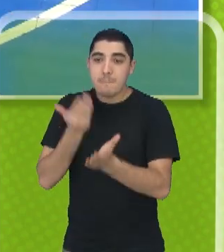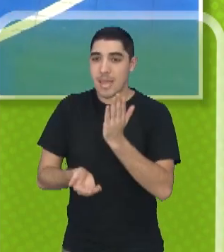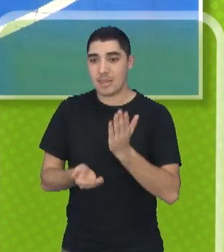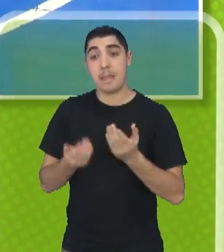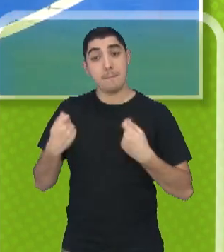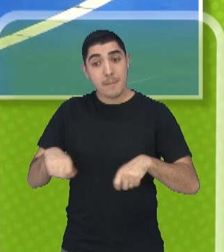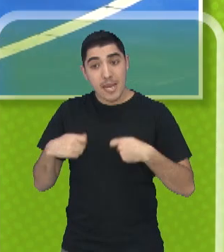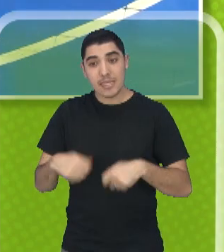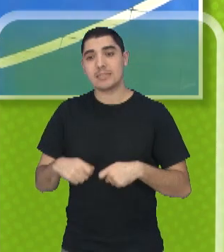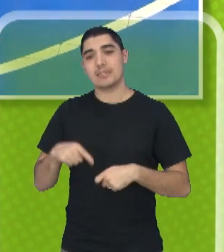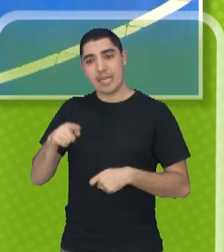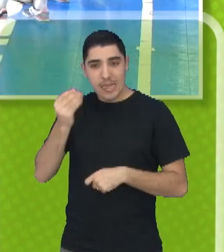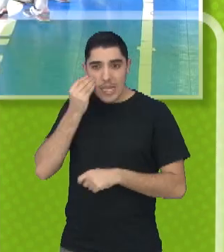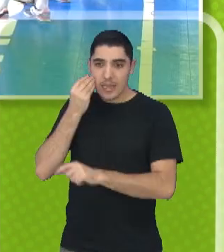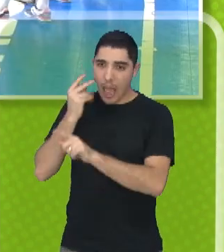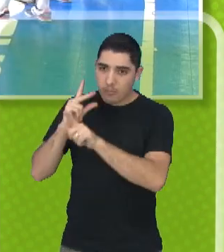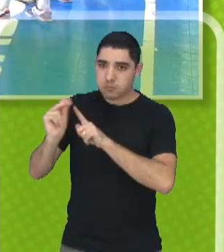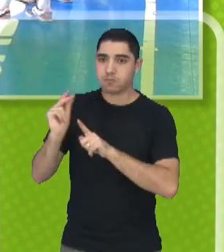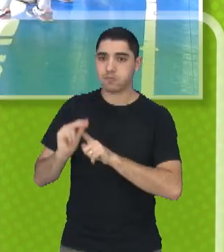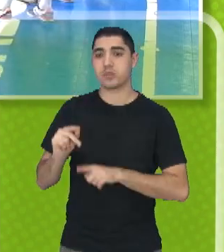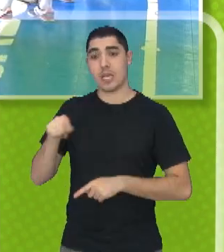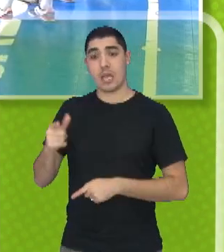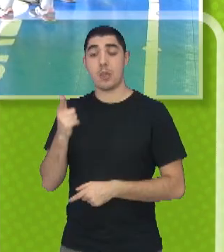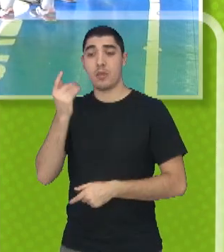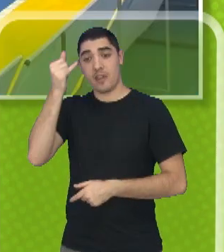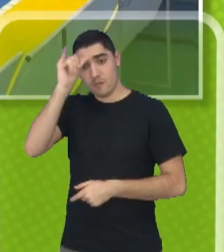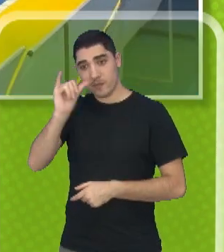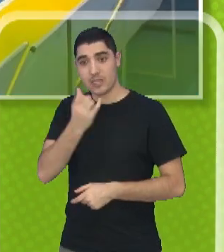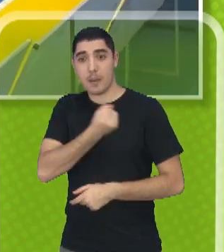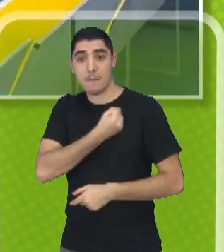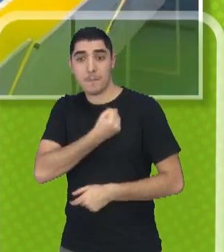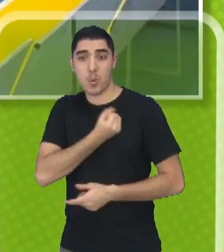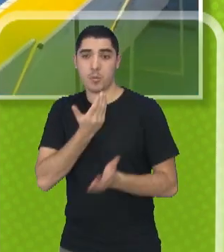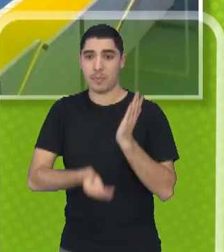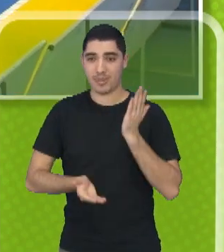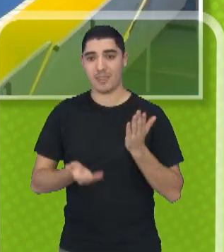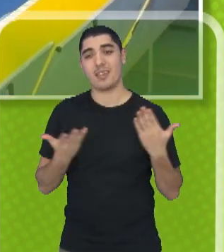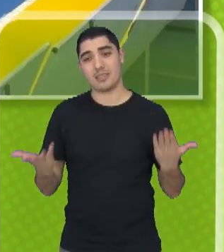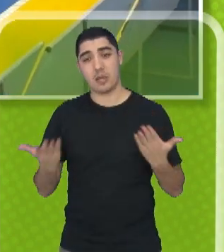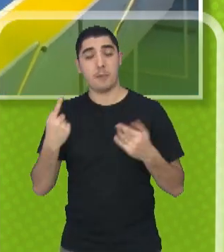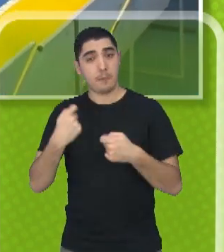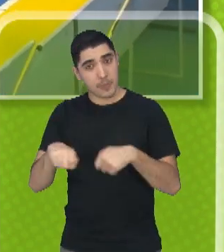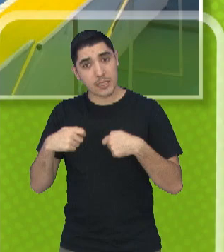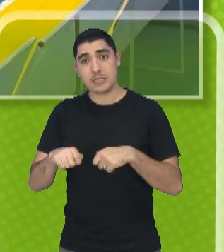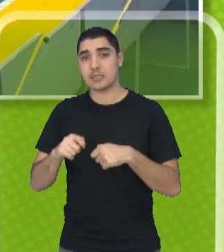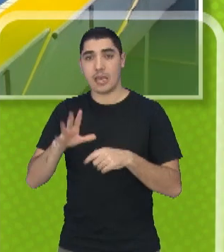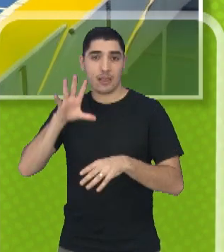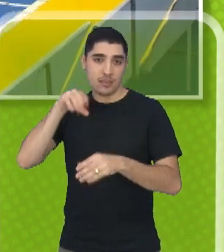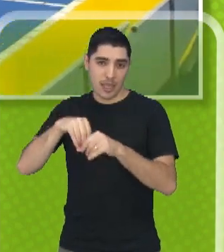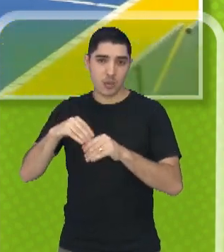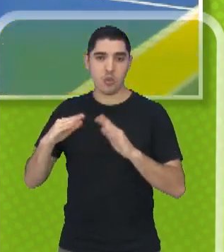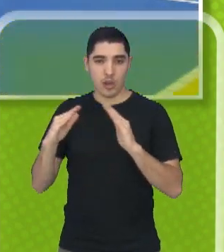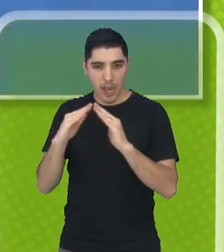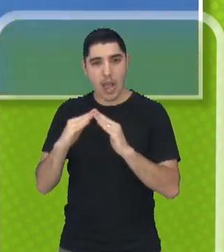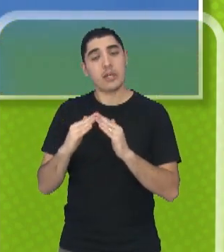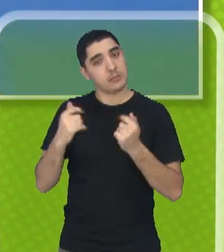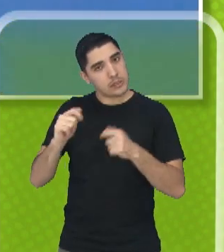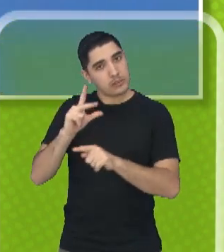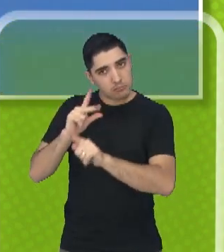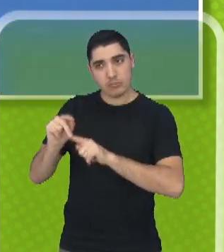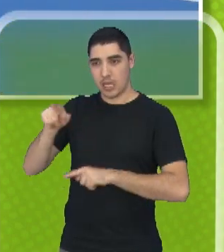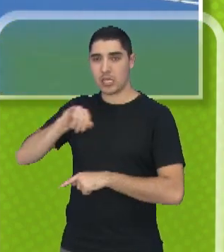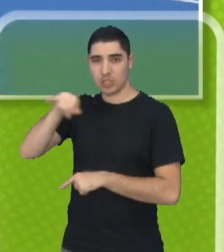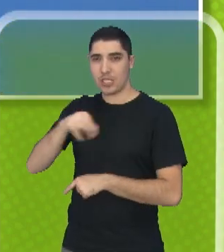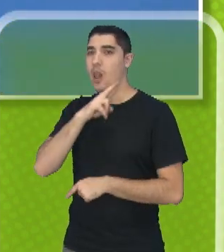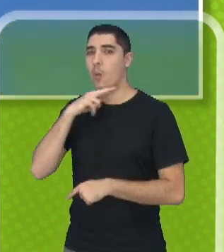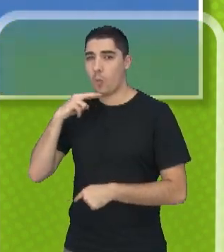não perder esse ponto, esses pontos, né? É, tem que fazer 3 pontos em casa, mesmo sendo contra o Jaraguá, uma equipe difícil, mas tem que